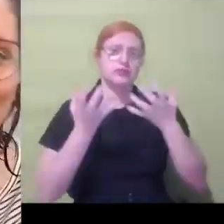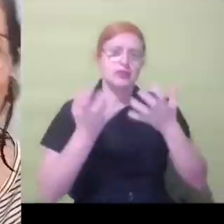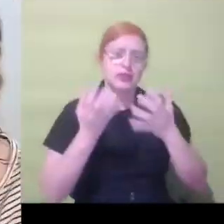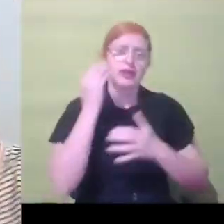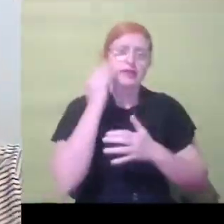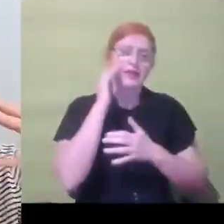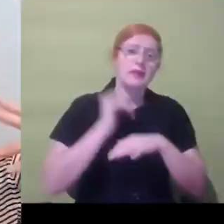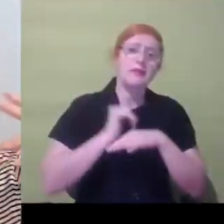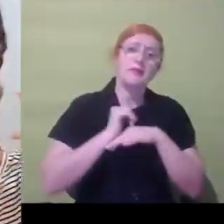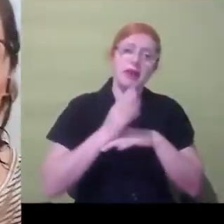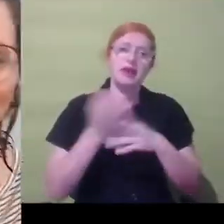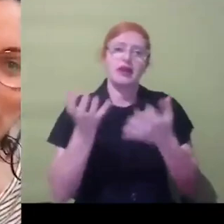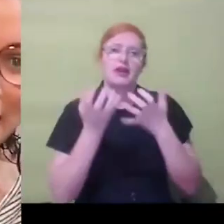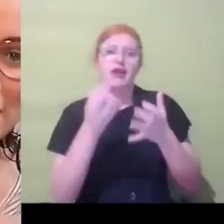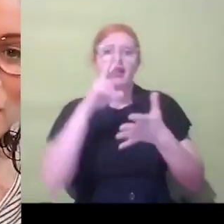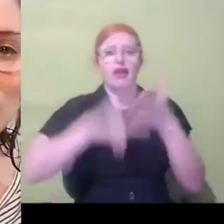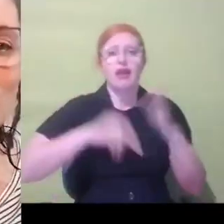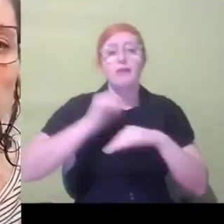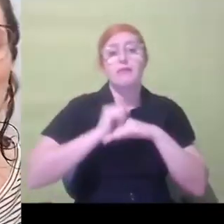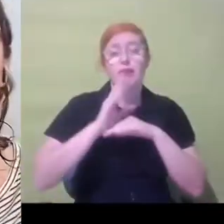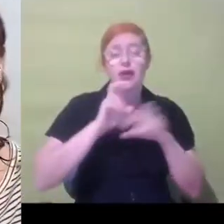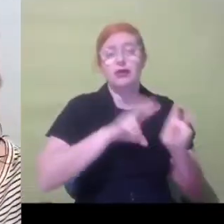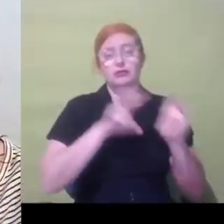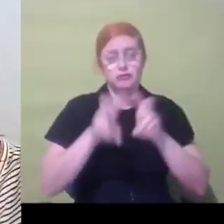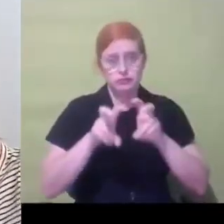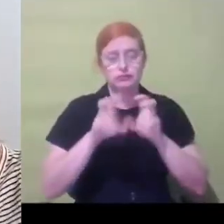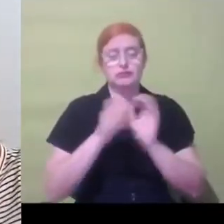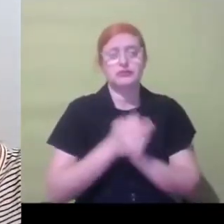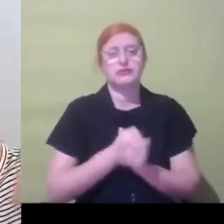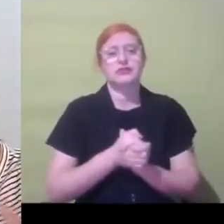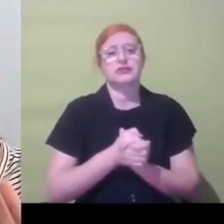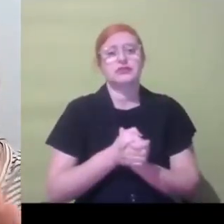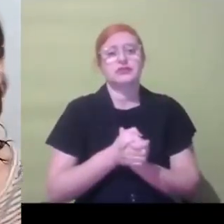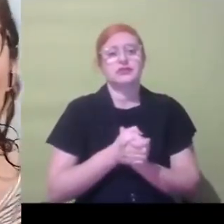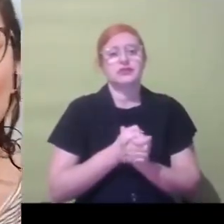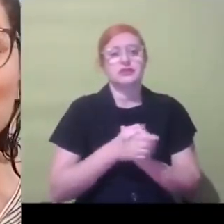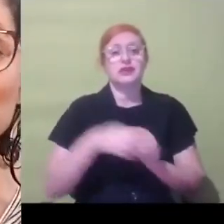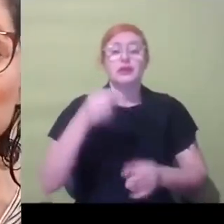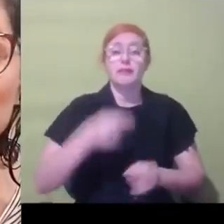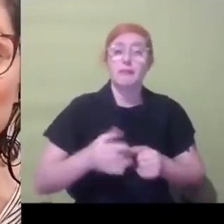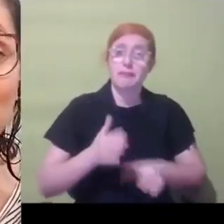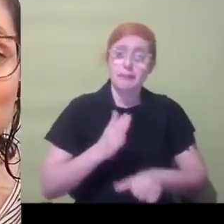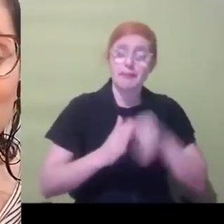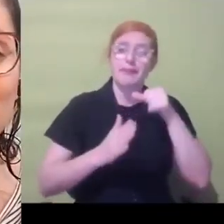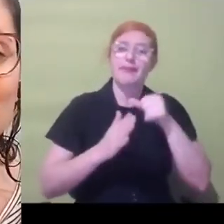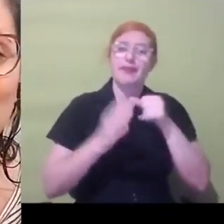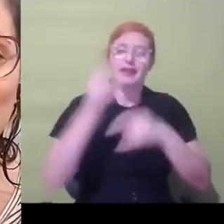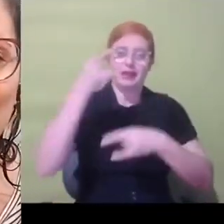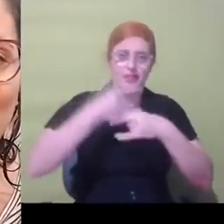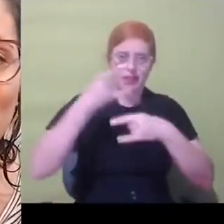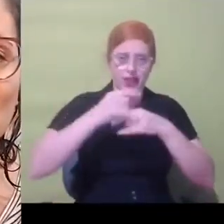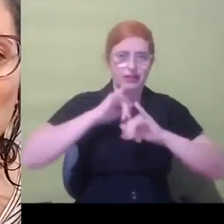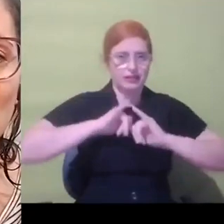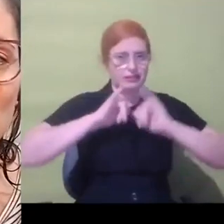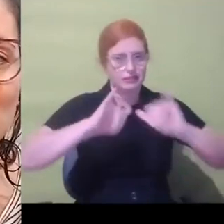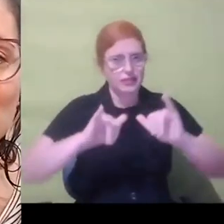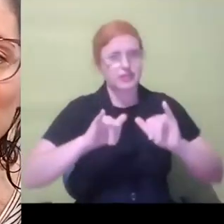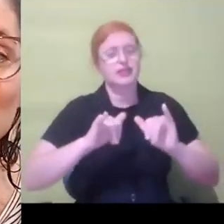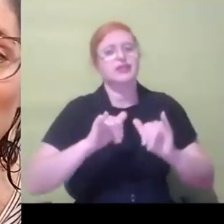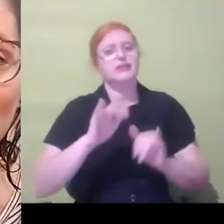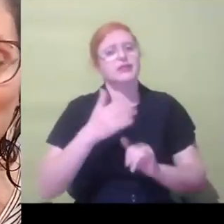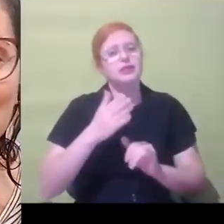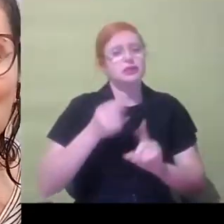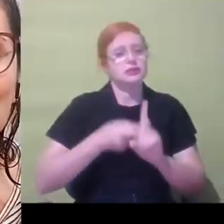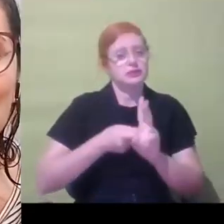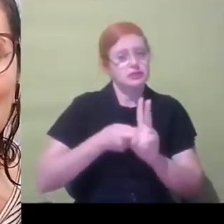entender mais, quem está querendo ler mais sobre o assunto e tal. Então essa é a primeira live da campanha, a gente deve ficar uns 2 meses